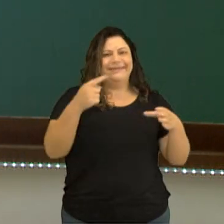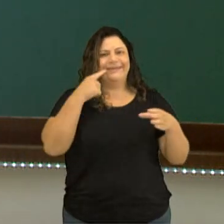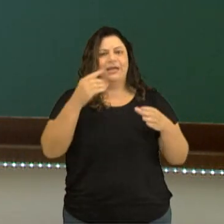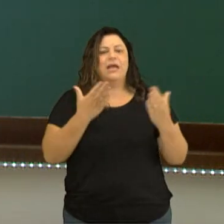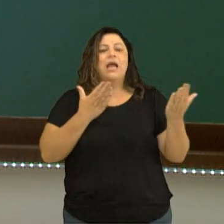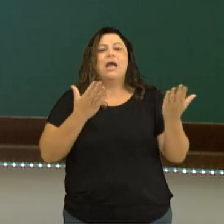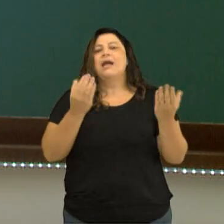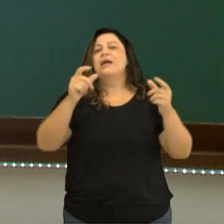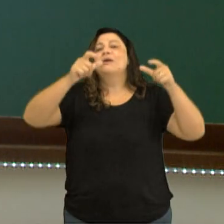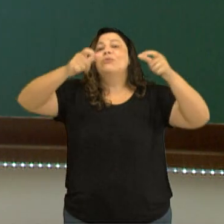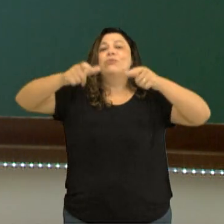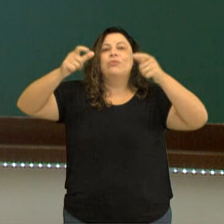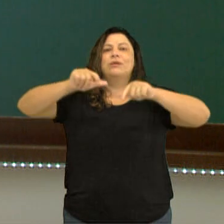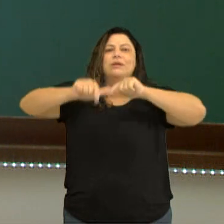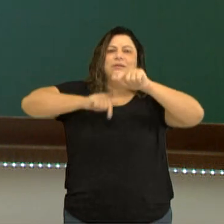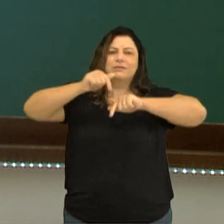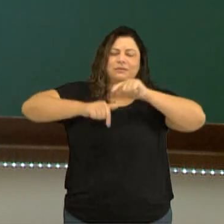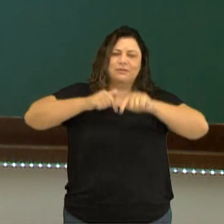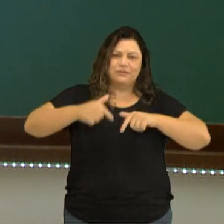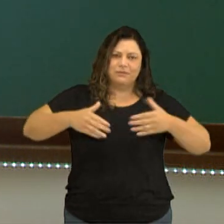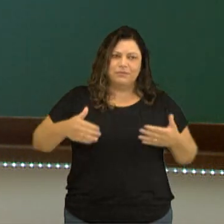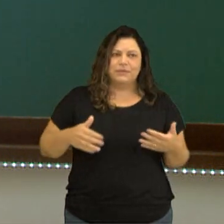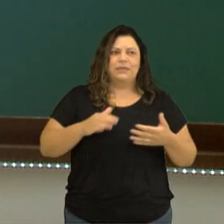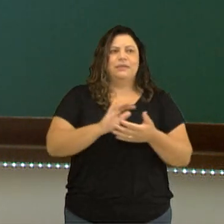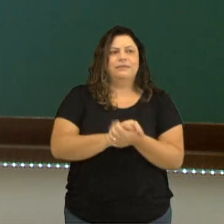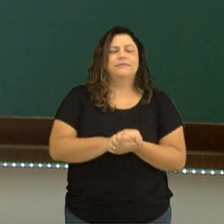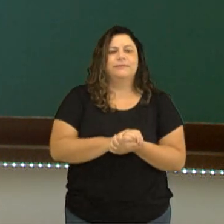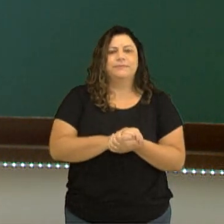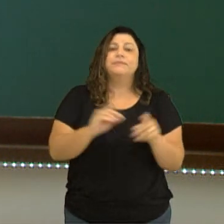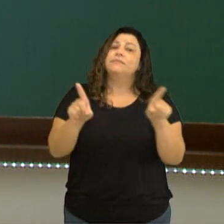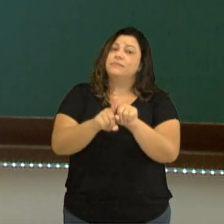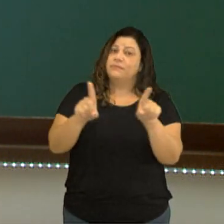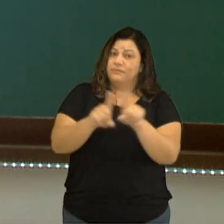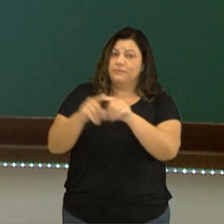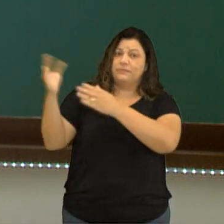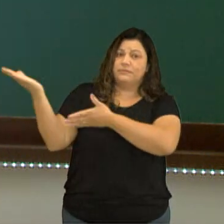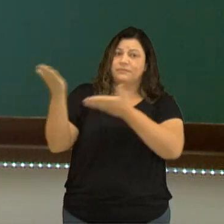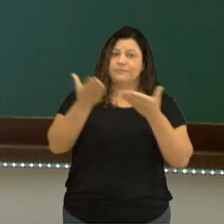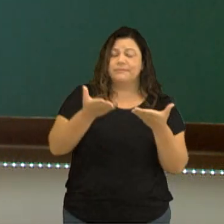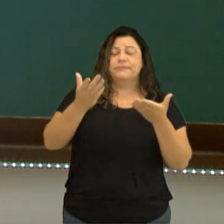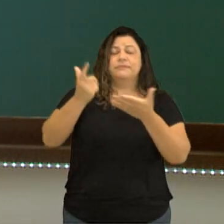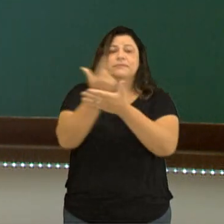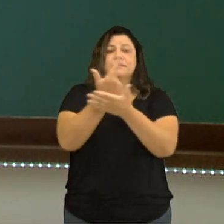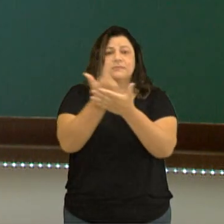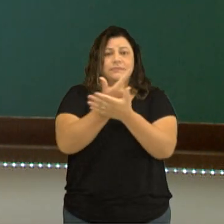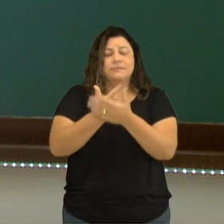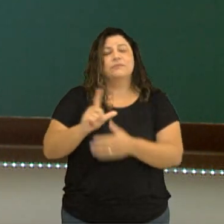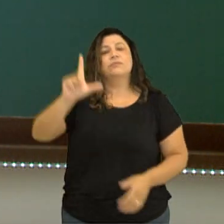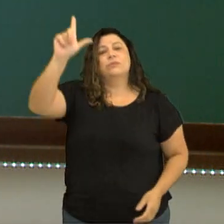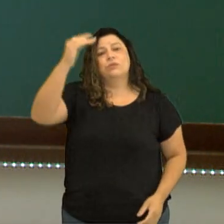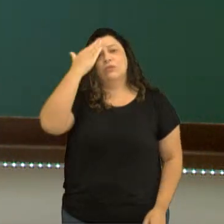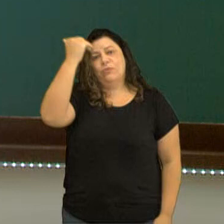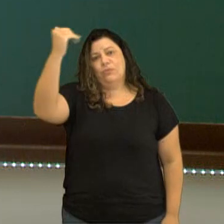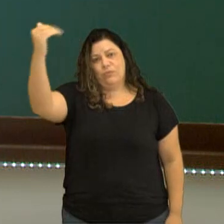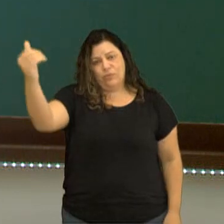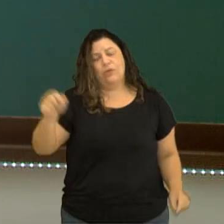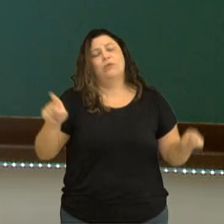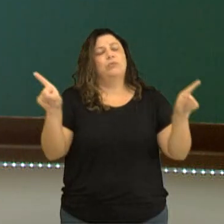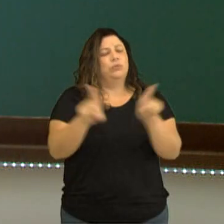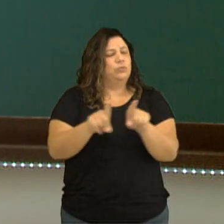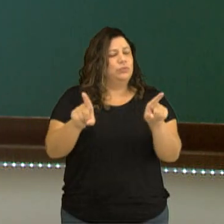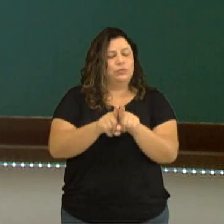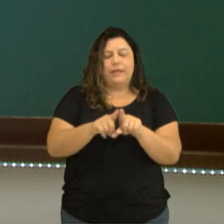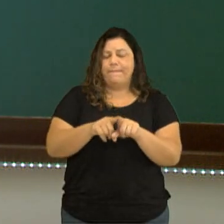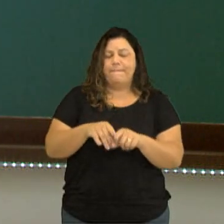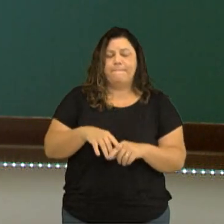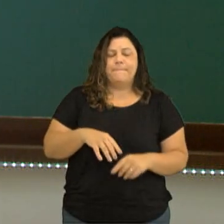ele trabalhava. Ainda, ela traz que outro livro, bastante famoso, também foi inspirado em uma